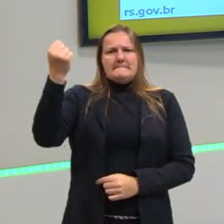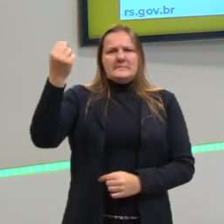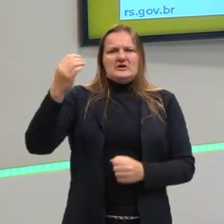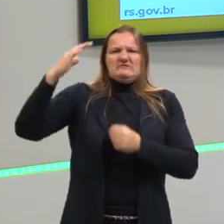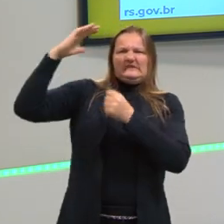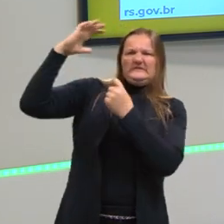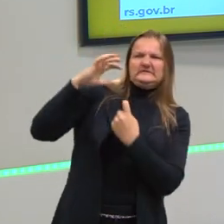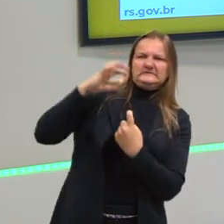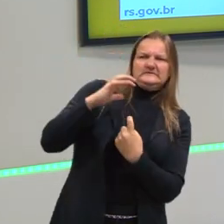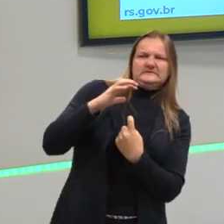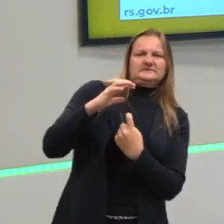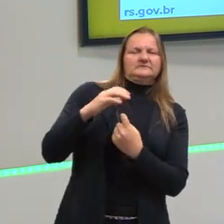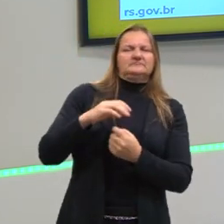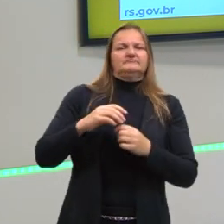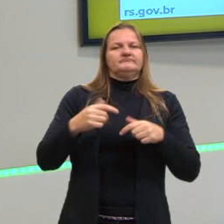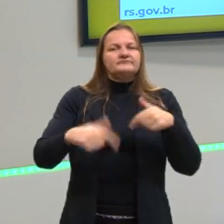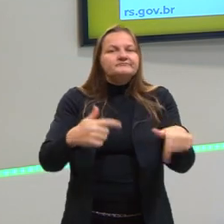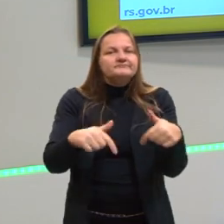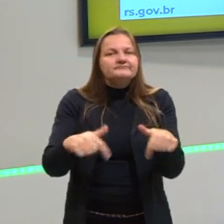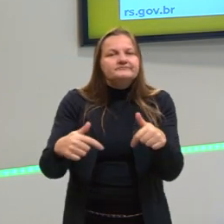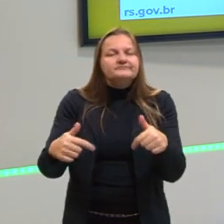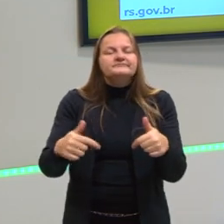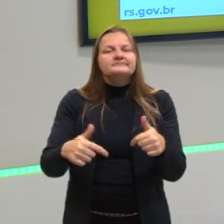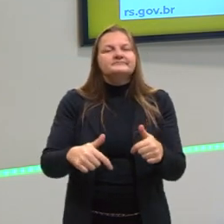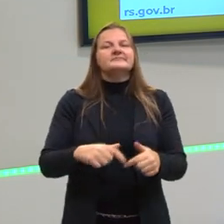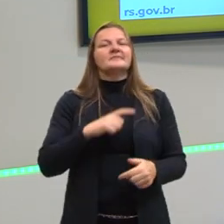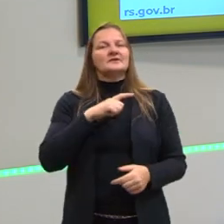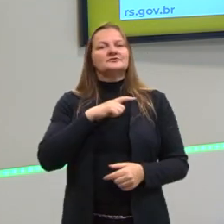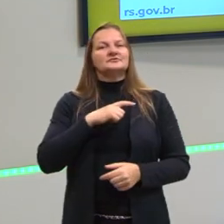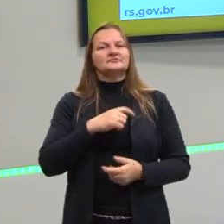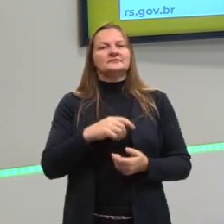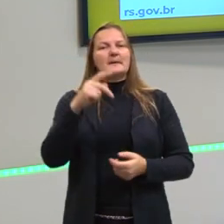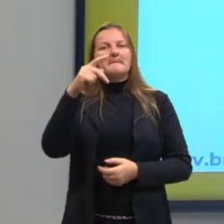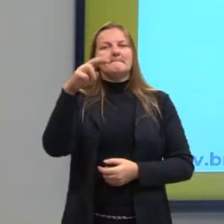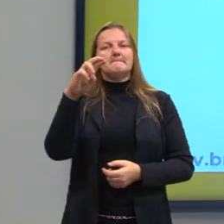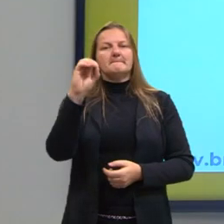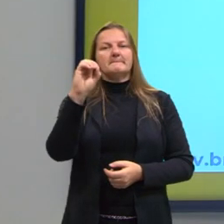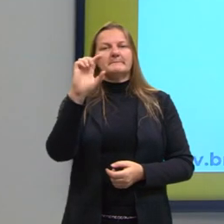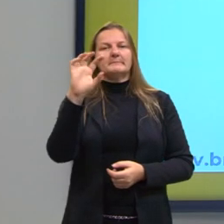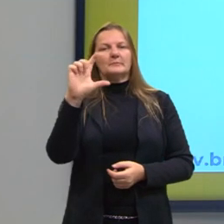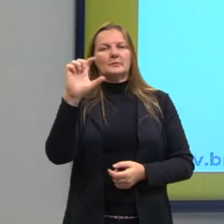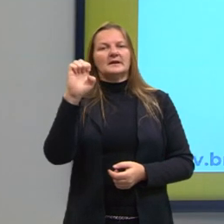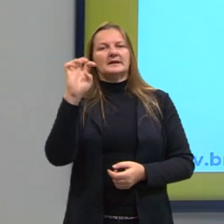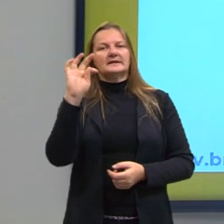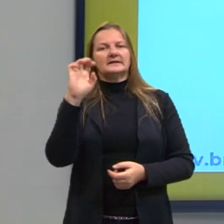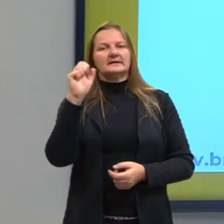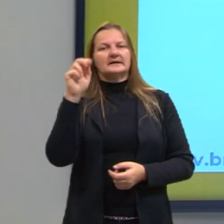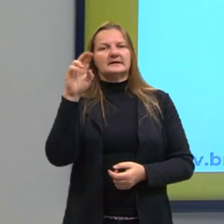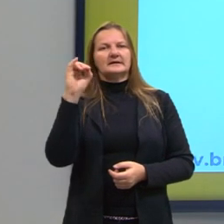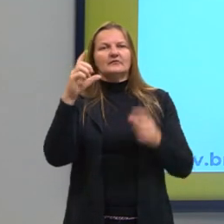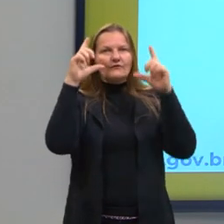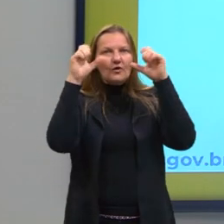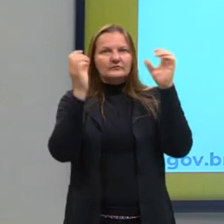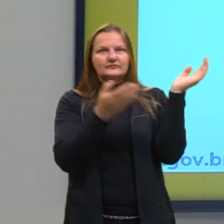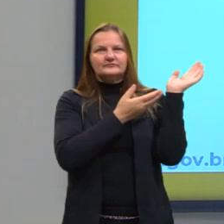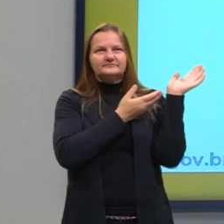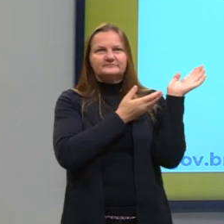pondo sobre a moral proletária já que ele defendia o proletário né que está nosso amigo Karl Marx